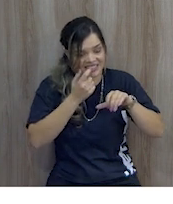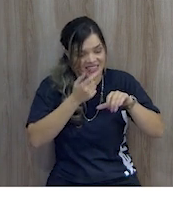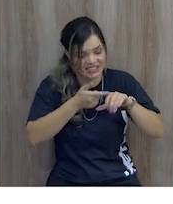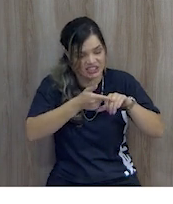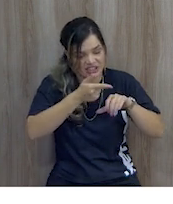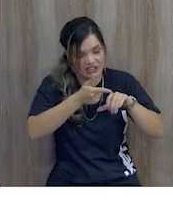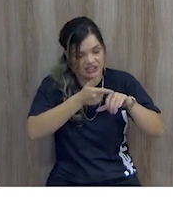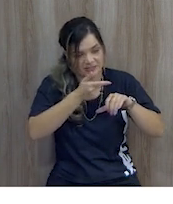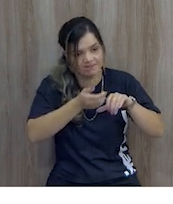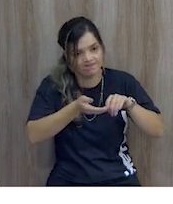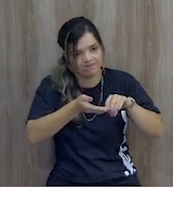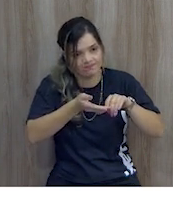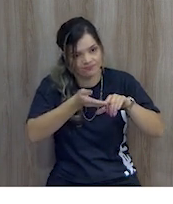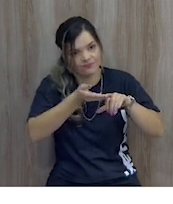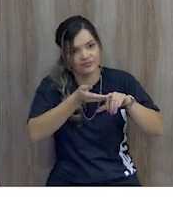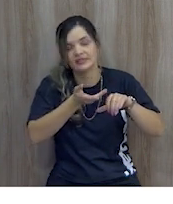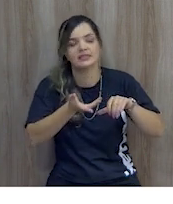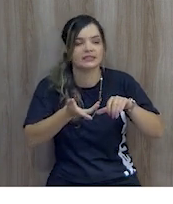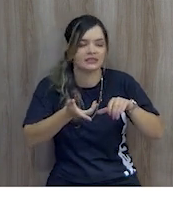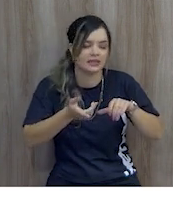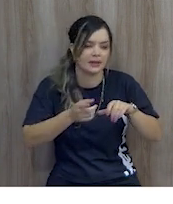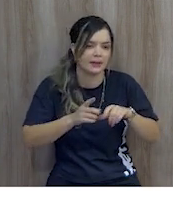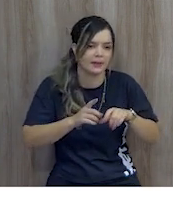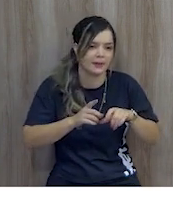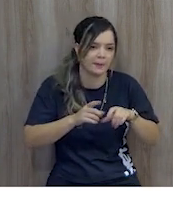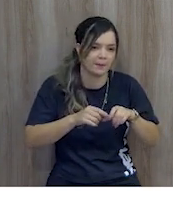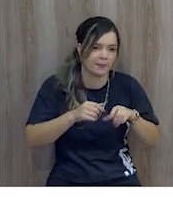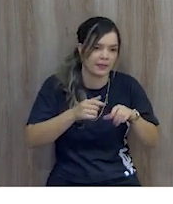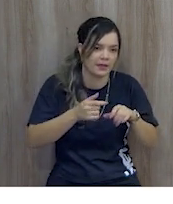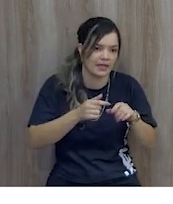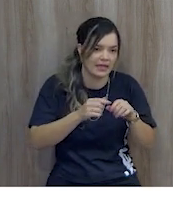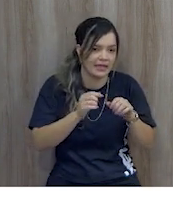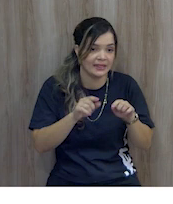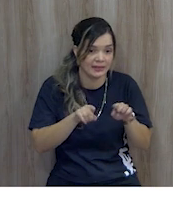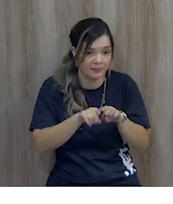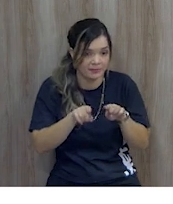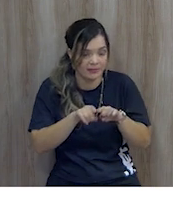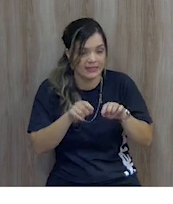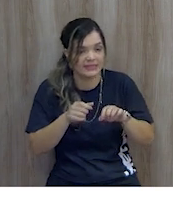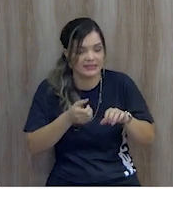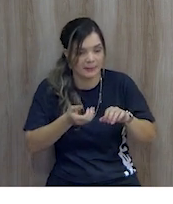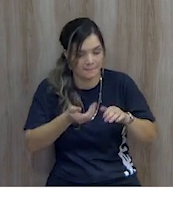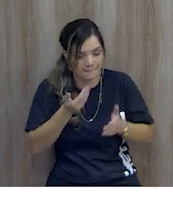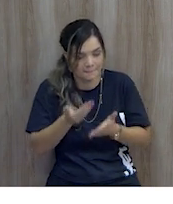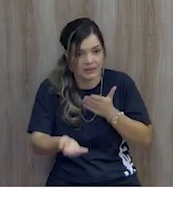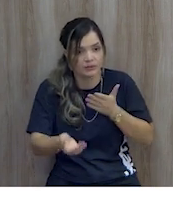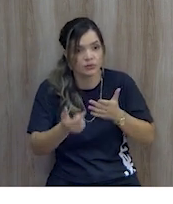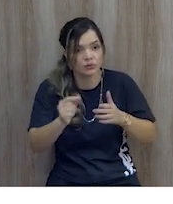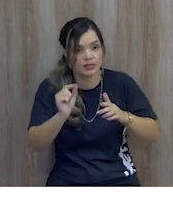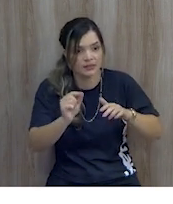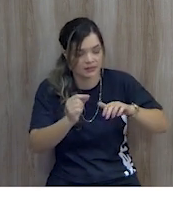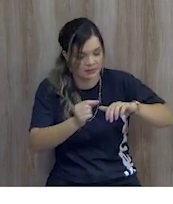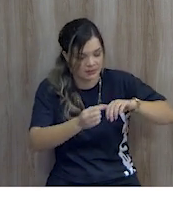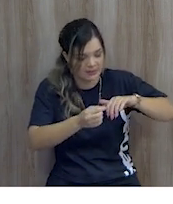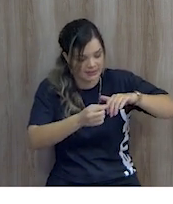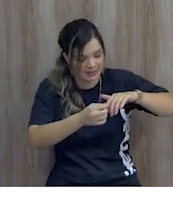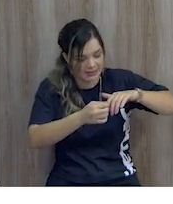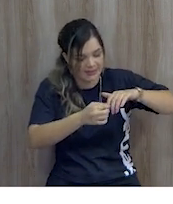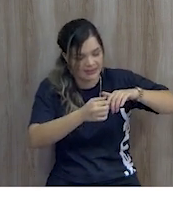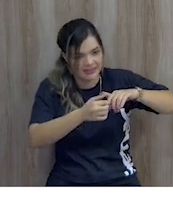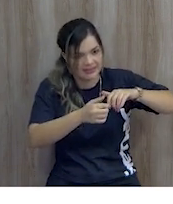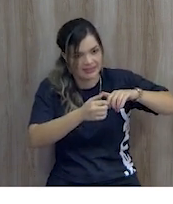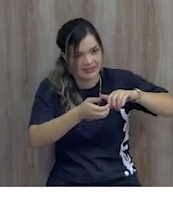na interproximal, ela é maior que a recessão na vestibular. Então, percebam, entre o caso anterior e